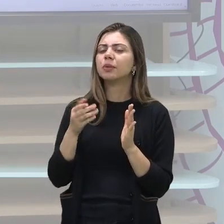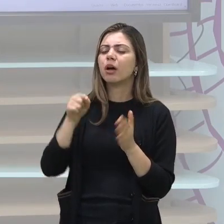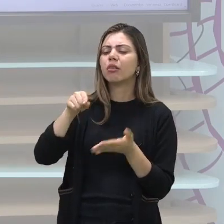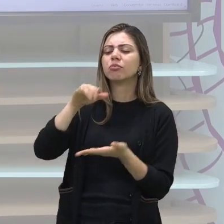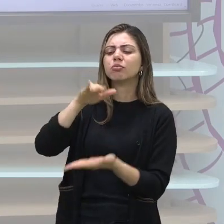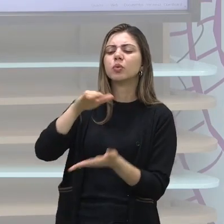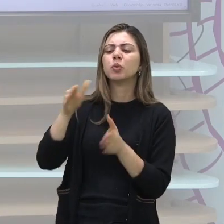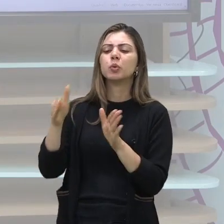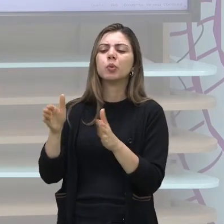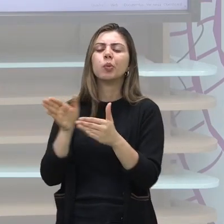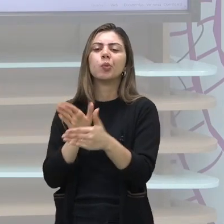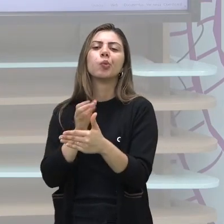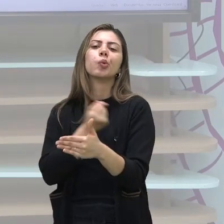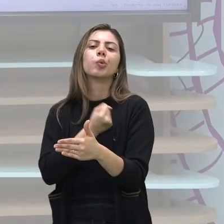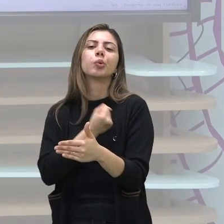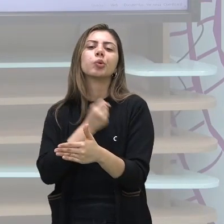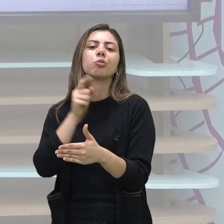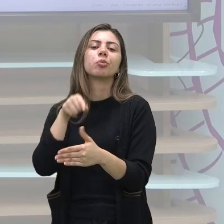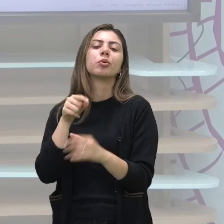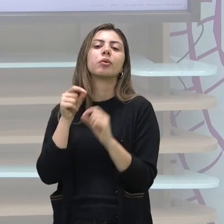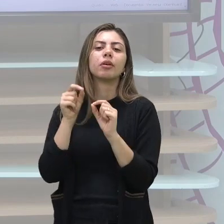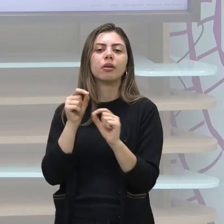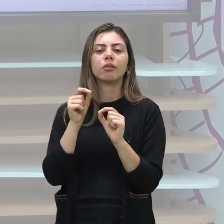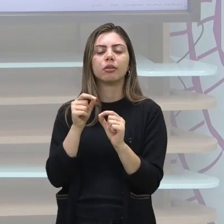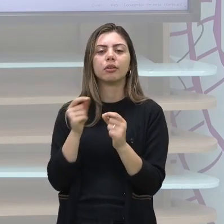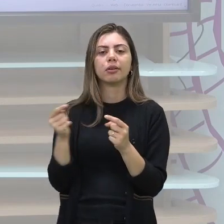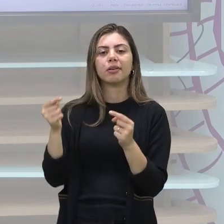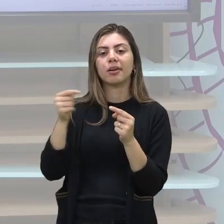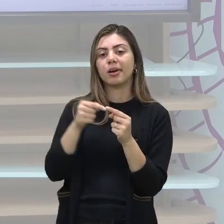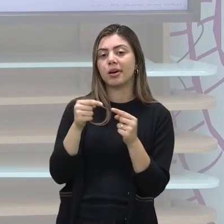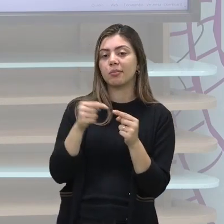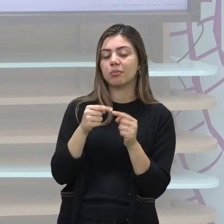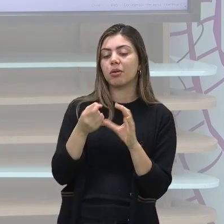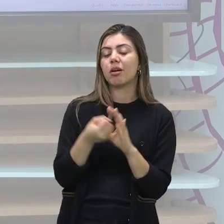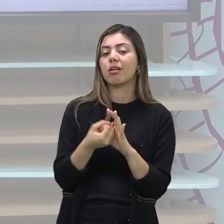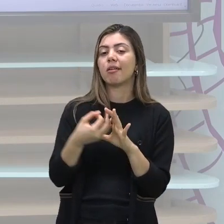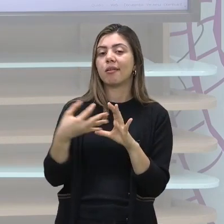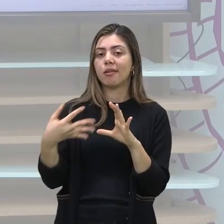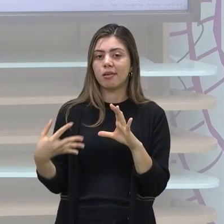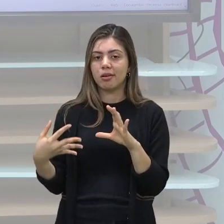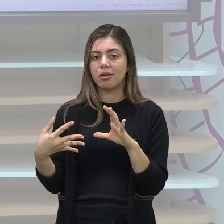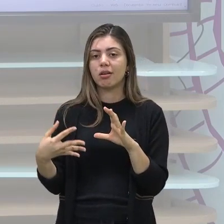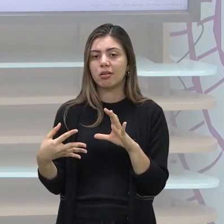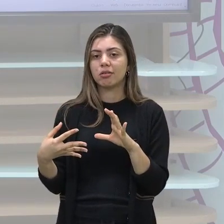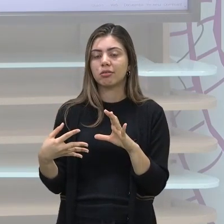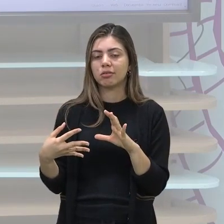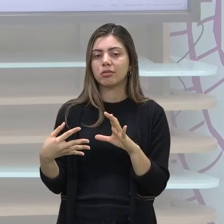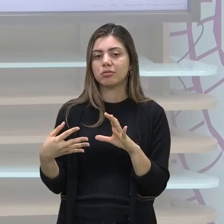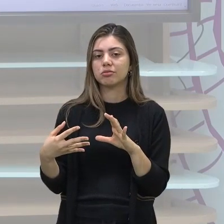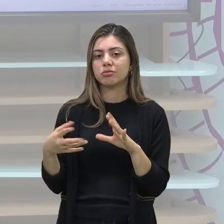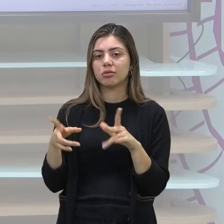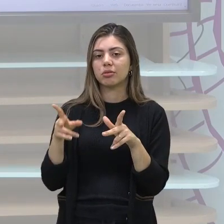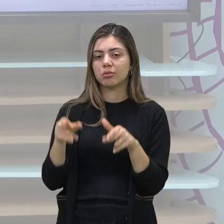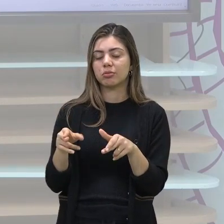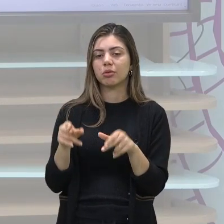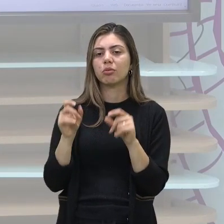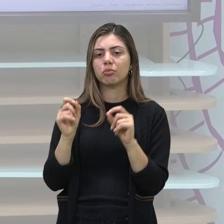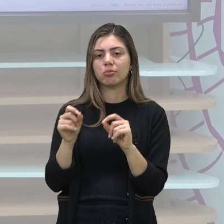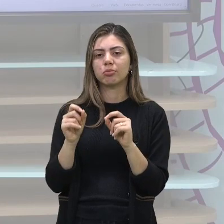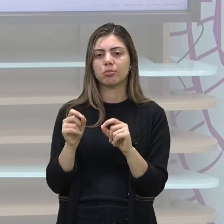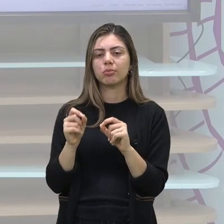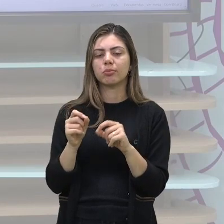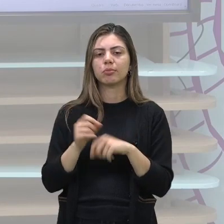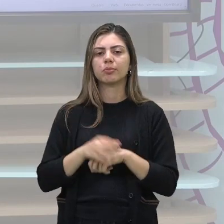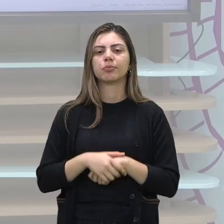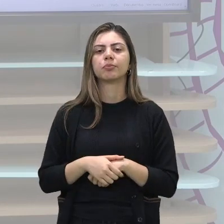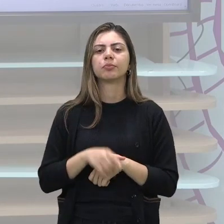conjunto? Um conjunto é formado por elementos, né? E eles têm características em comum. Quais são as características